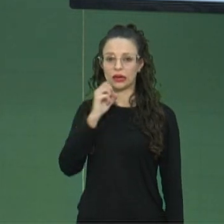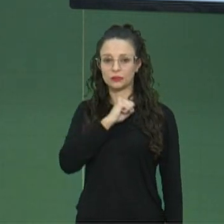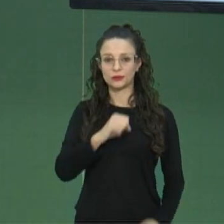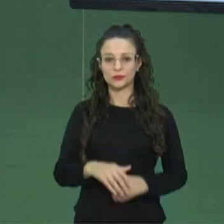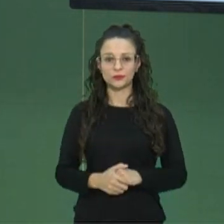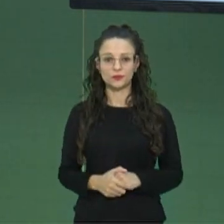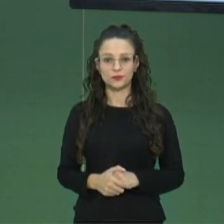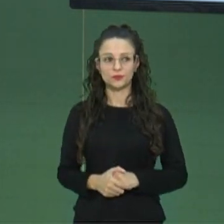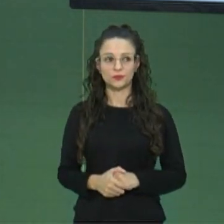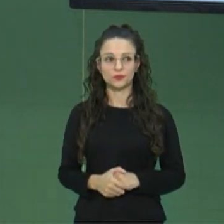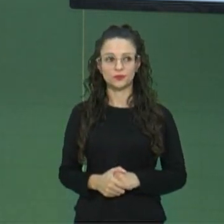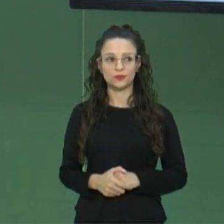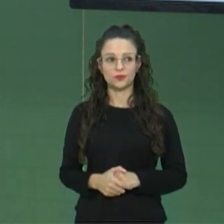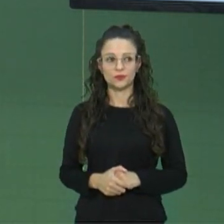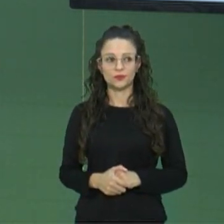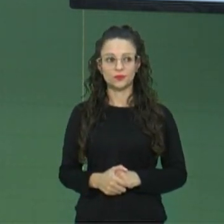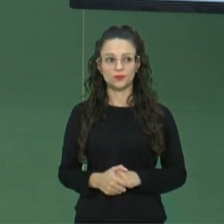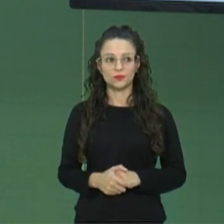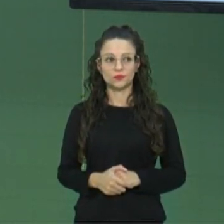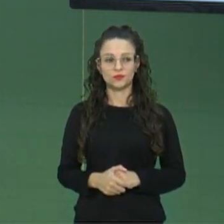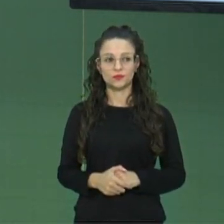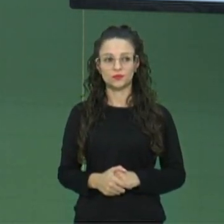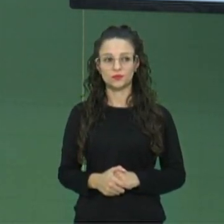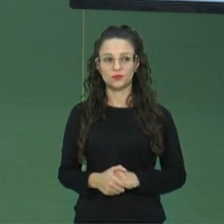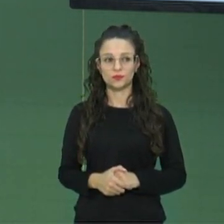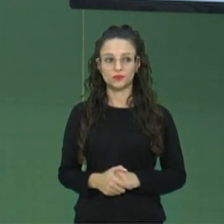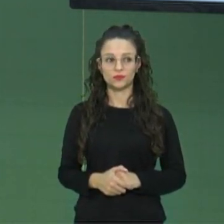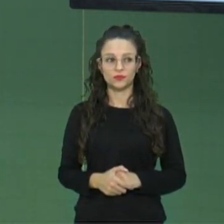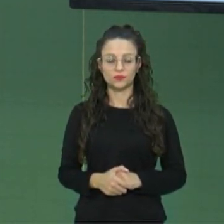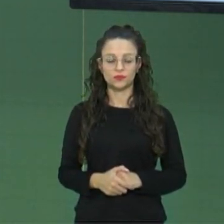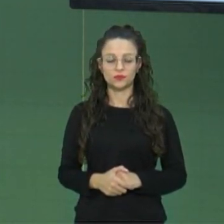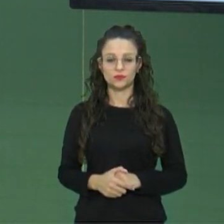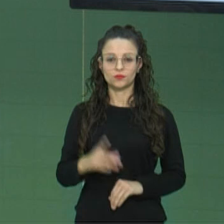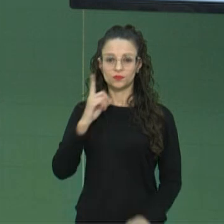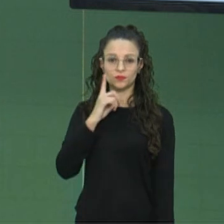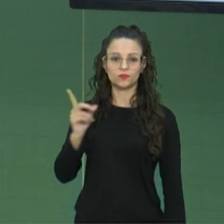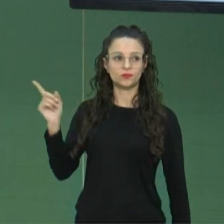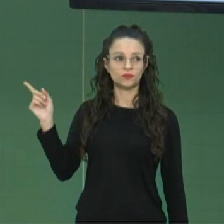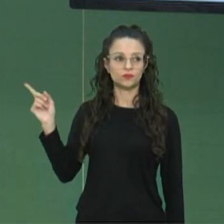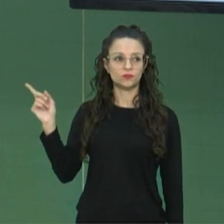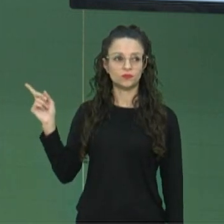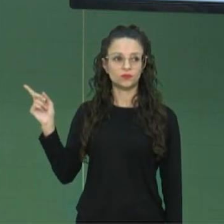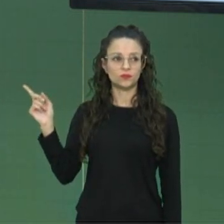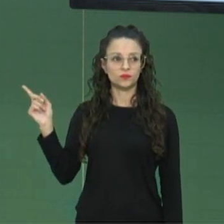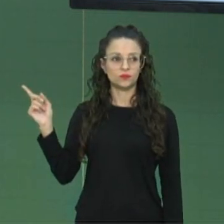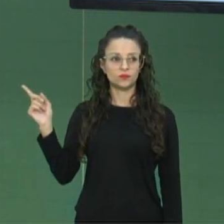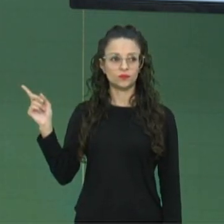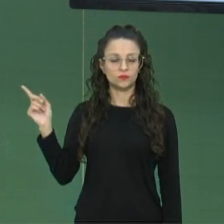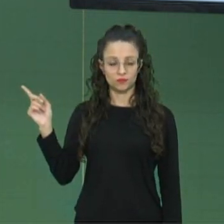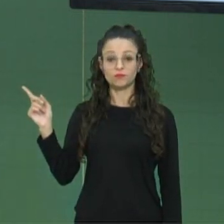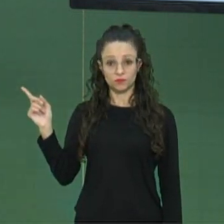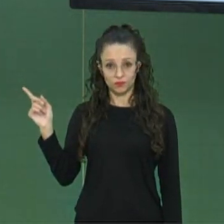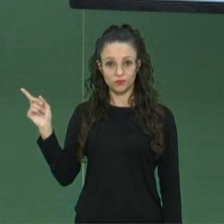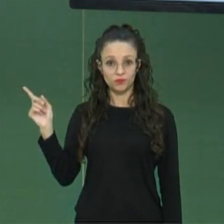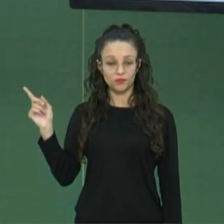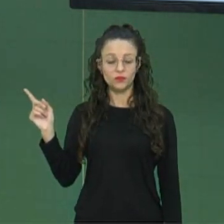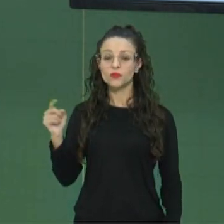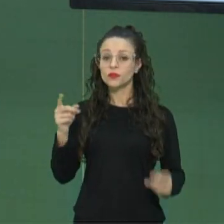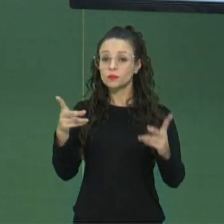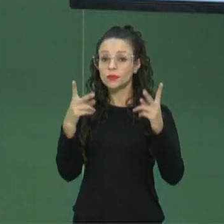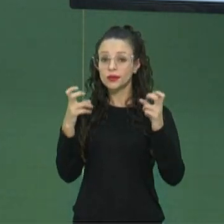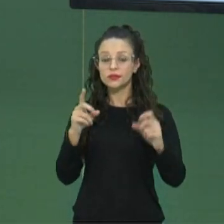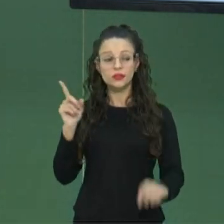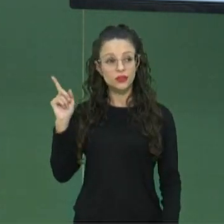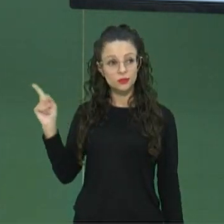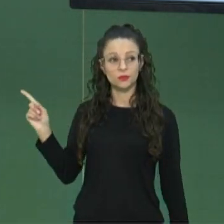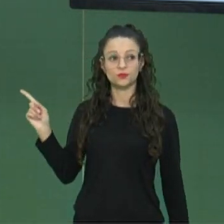entendeu? Vou colocar um hidrogênio aqui. Vou colocar um outro CH3 aqui e vou colocar um cloro aqui, tá? Perceba